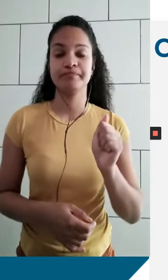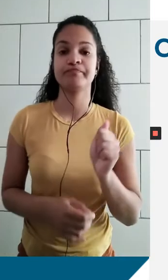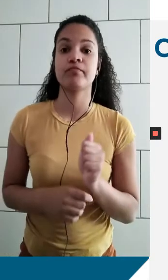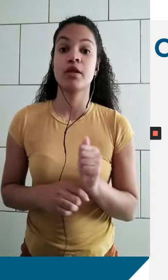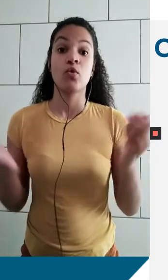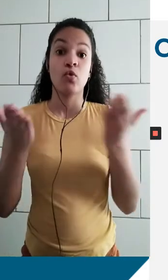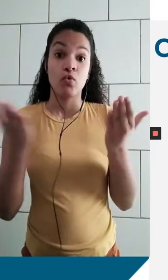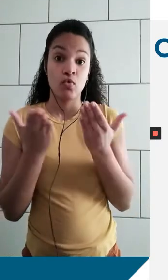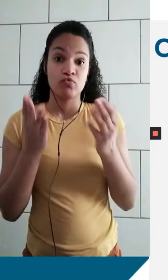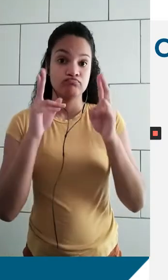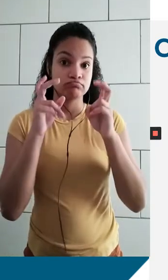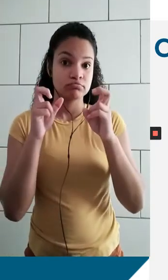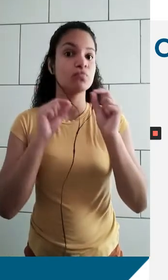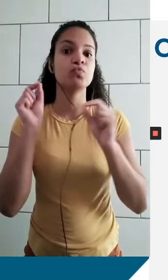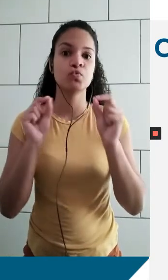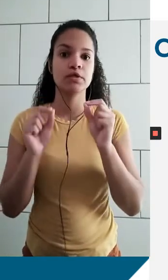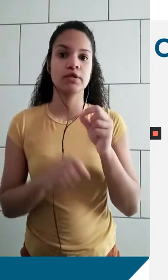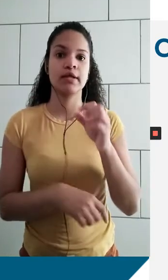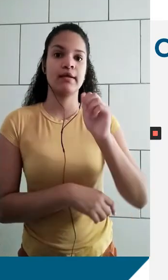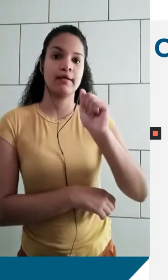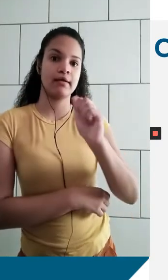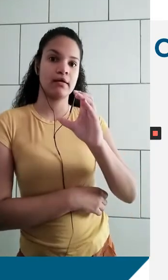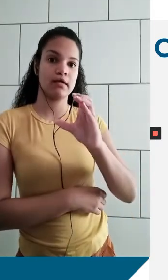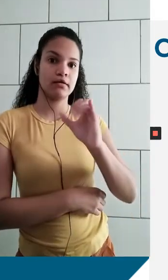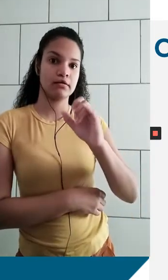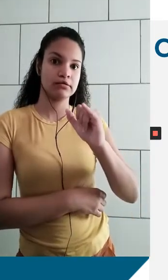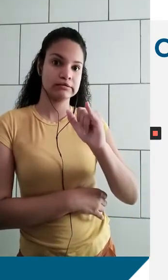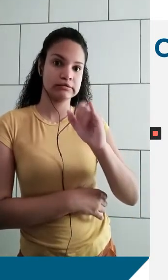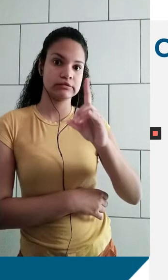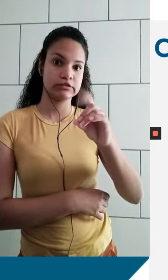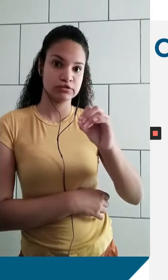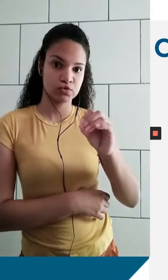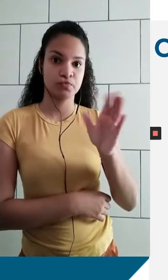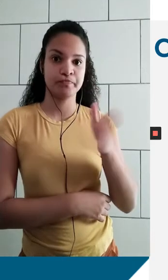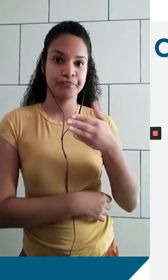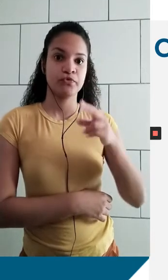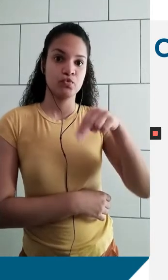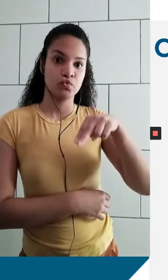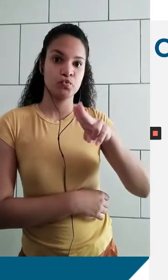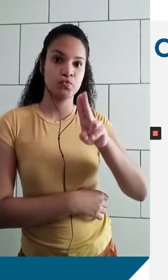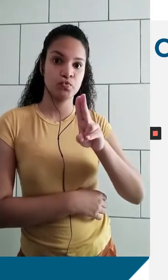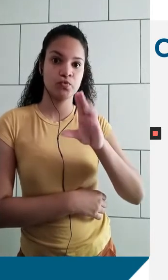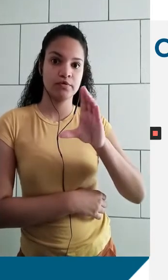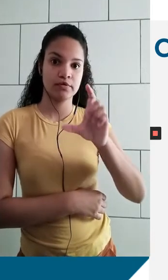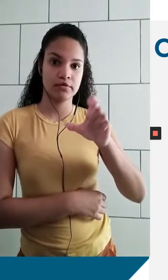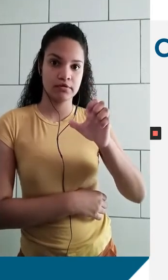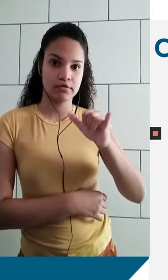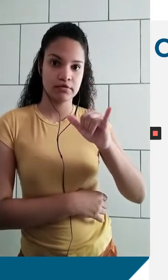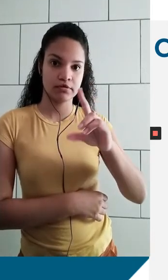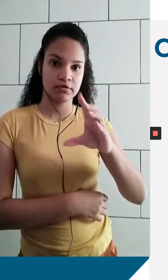vamos falar um pouco sobre ácidos nucleicos, com um enfoque um pouco maior no DNA ou